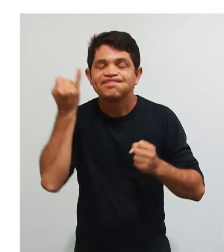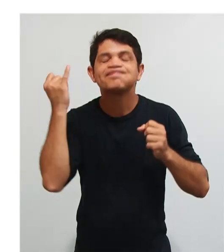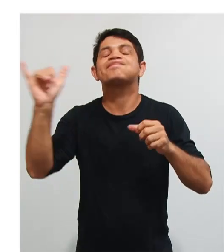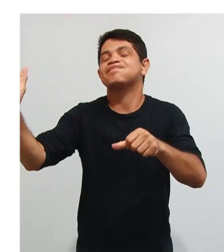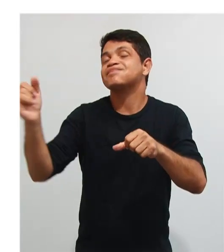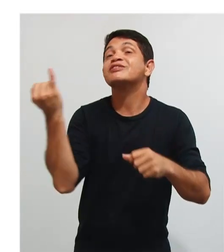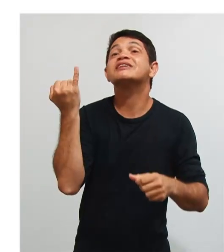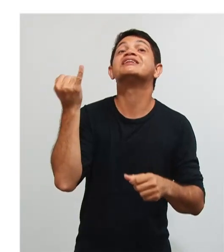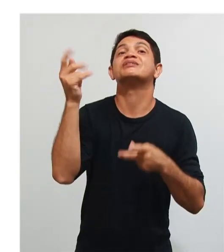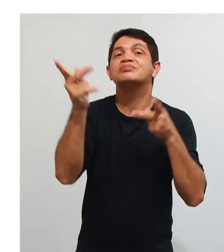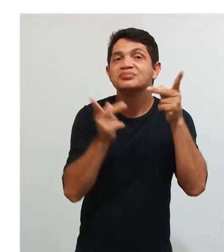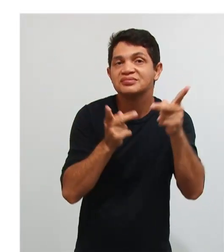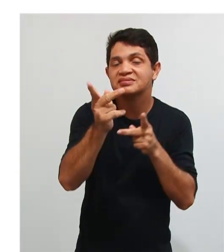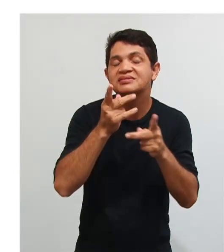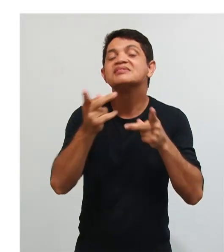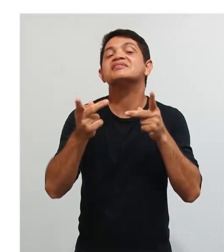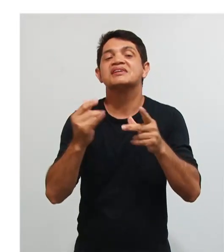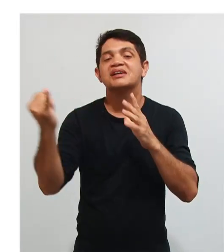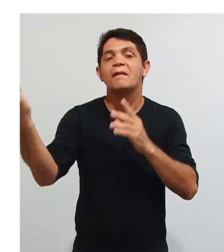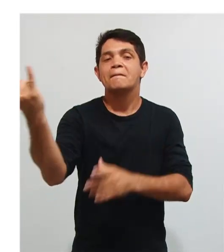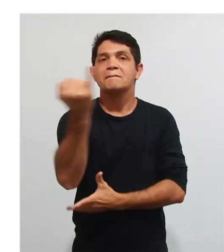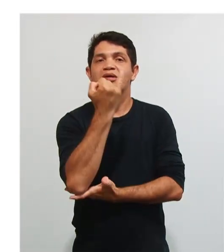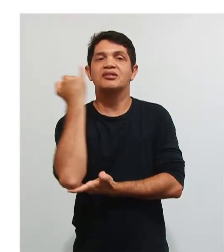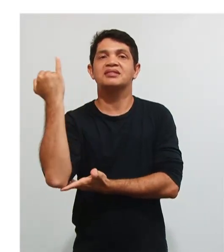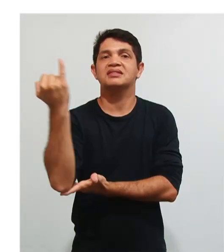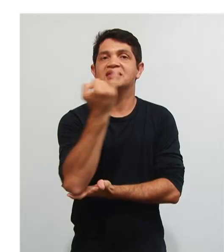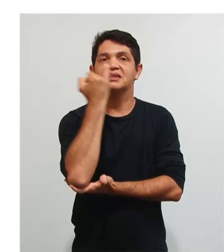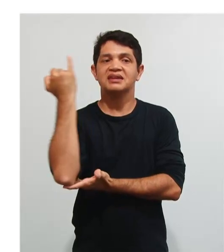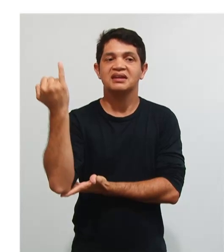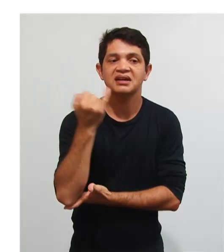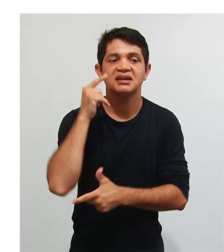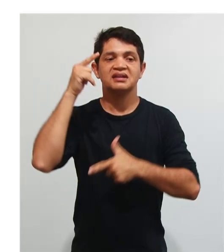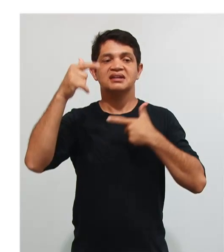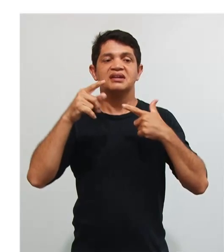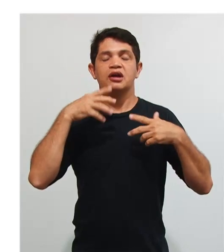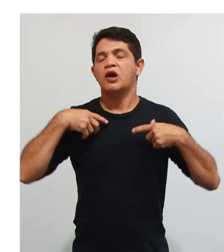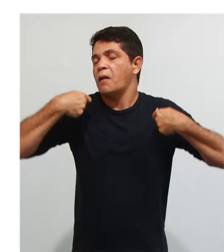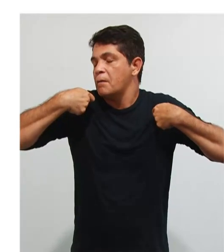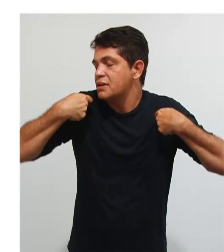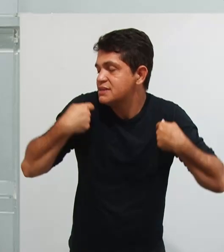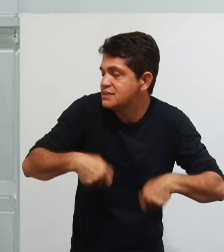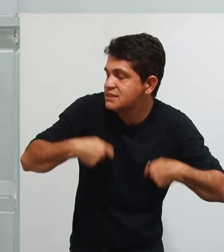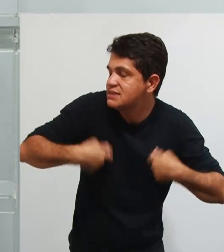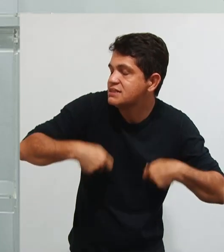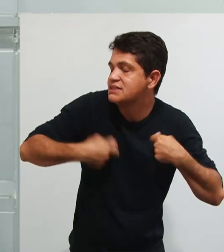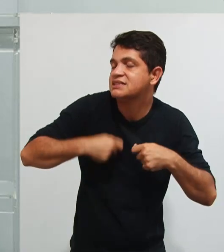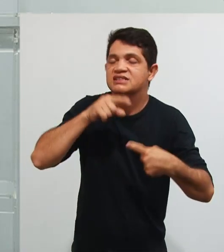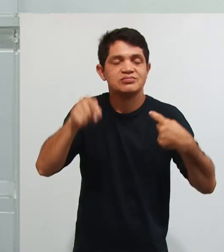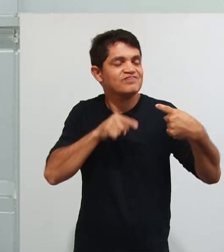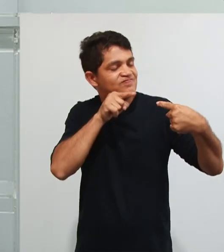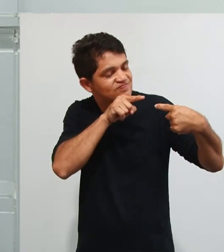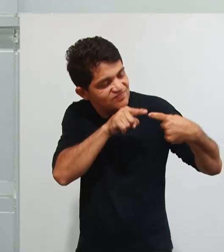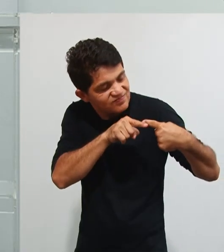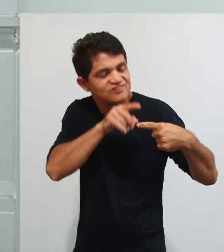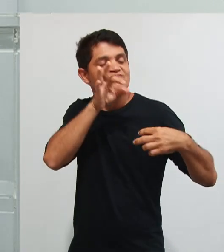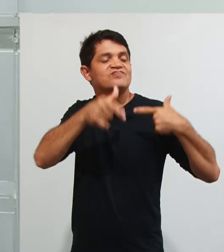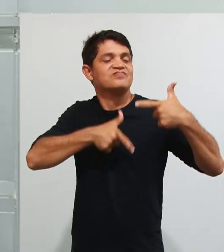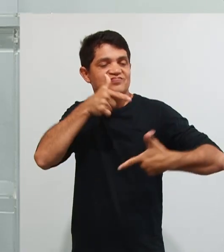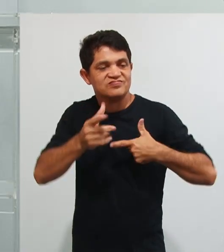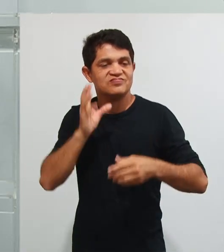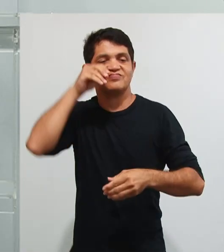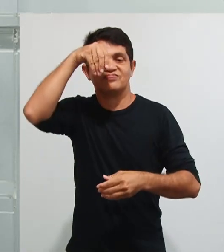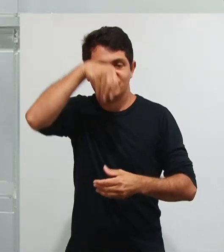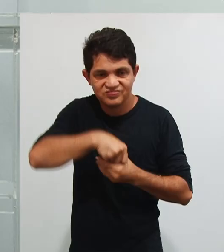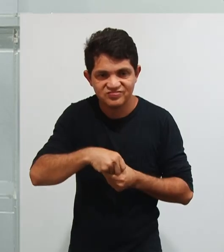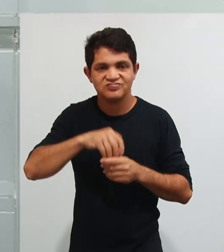estratégico. Senhores, eu preciso alcançar meus objetivos. Eu vou ser muito chata com vocês e